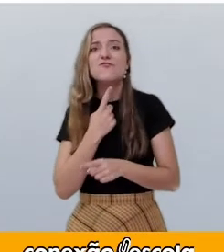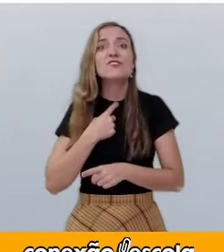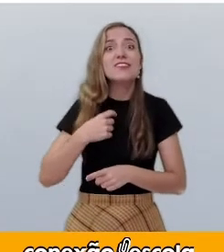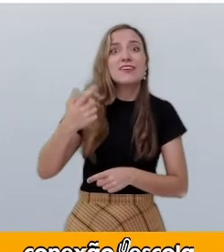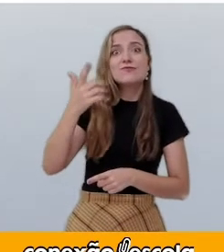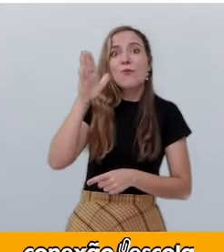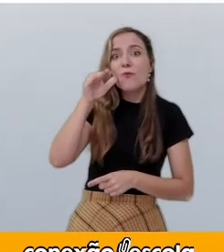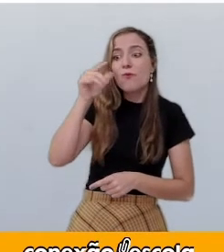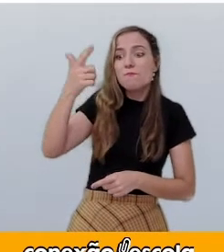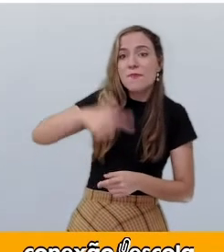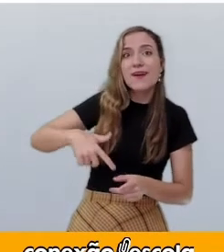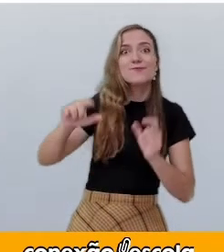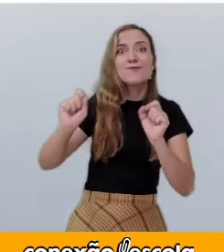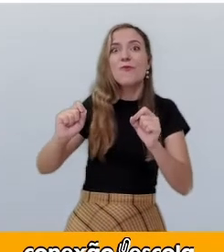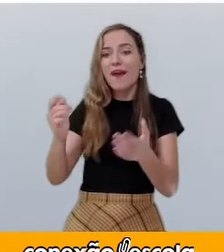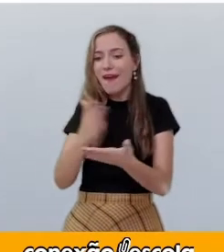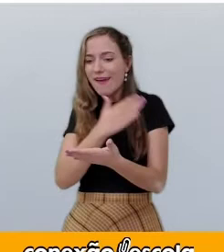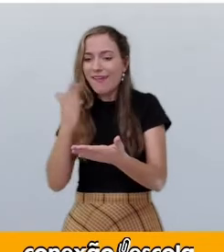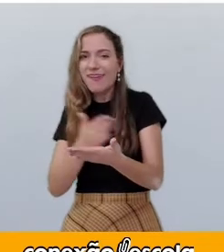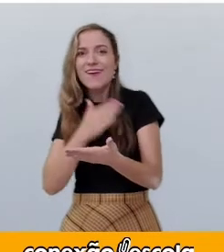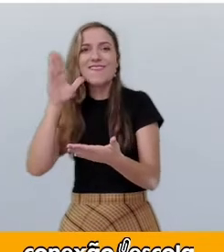de desvendar